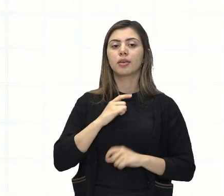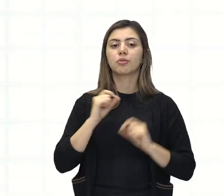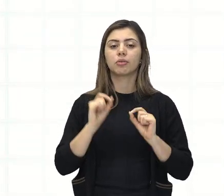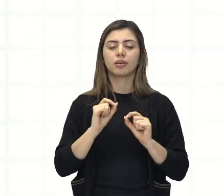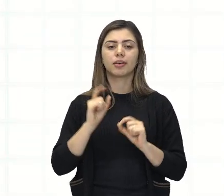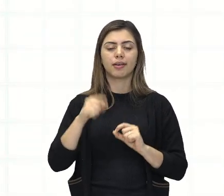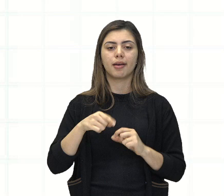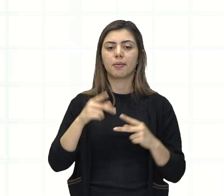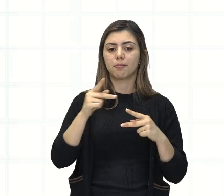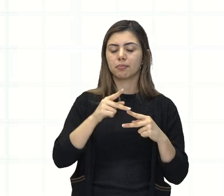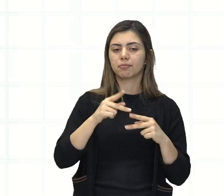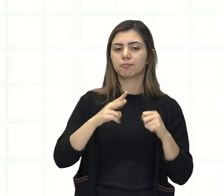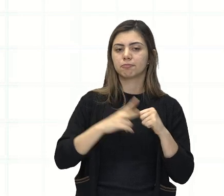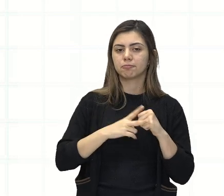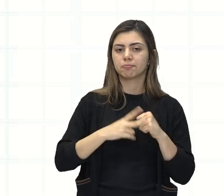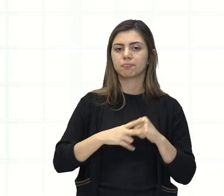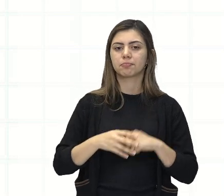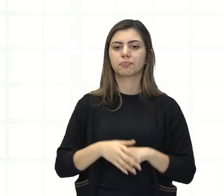verbal.